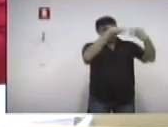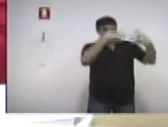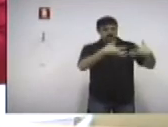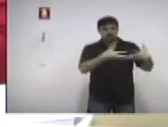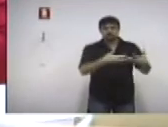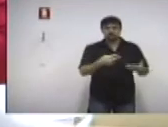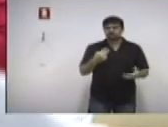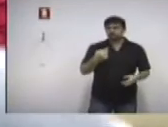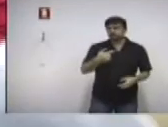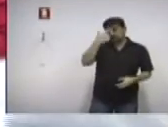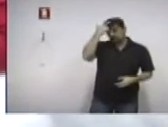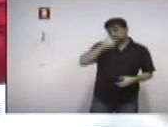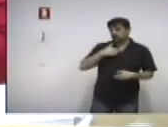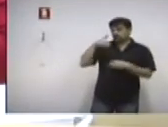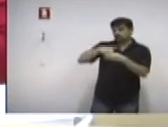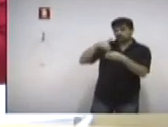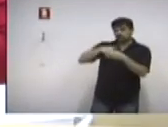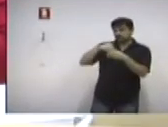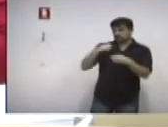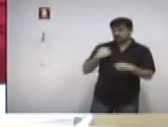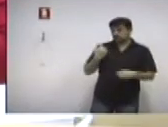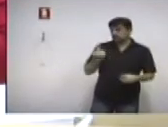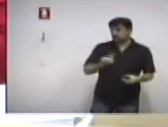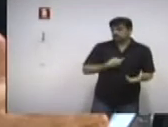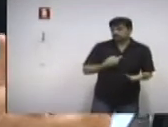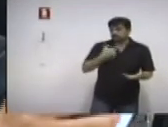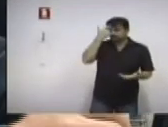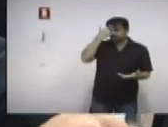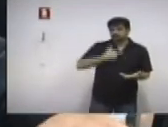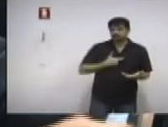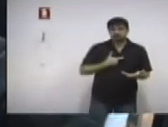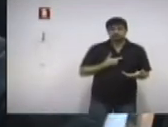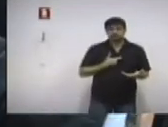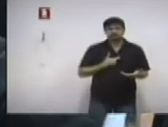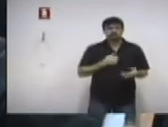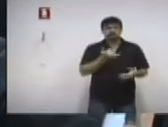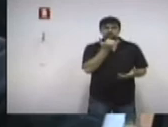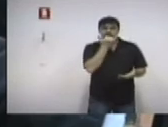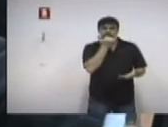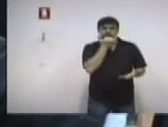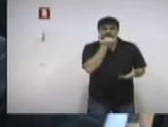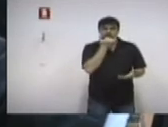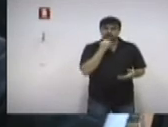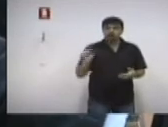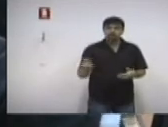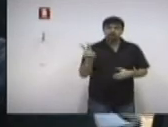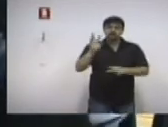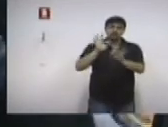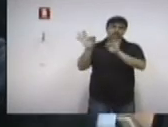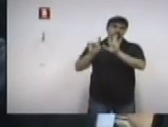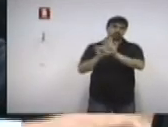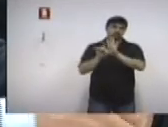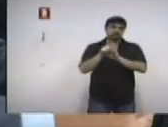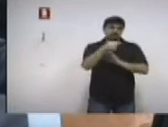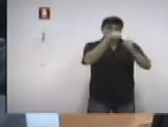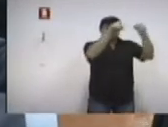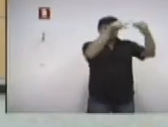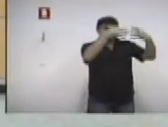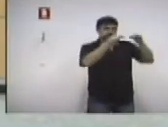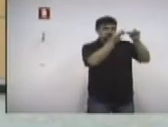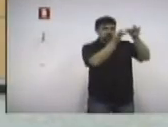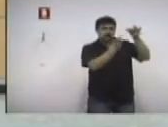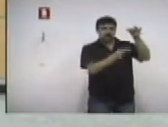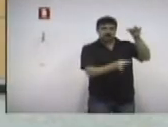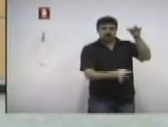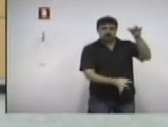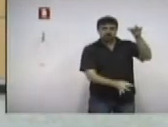posso deixar de levantar esse fato como defensor animal tá então projeto está em votação